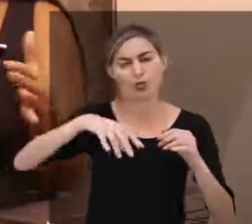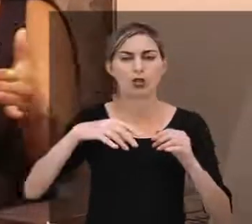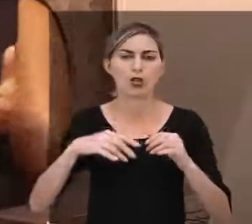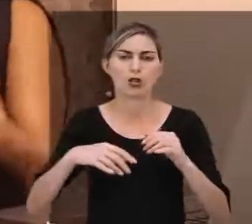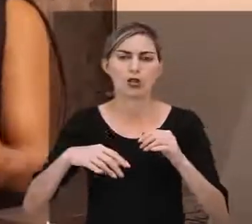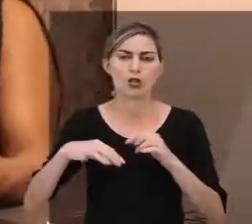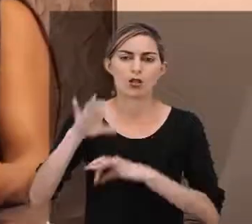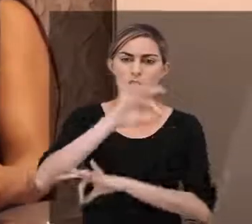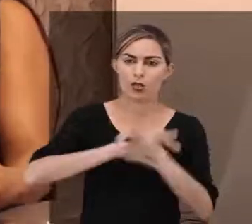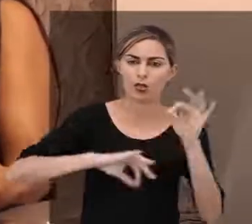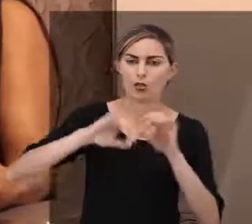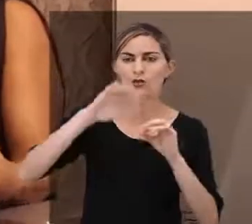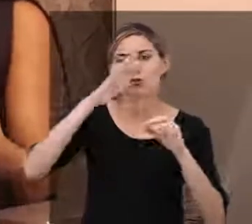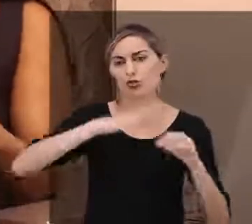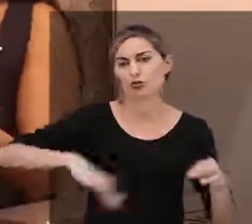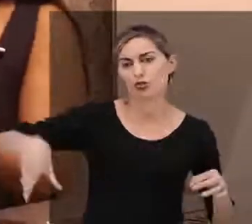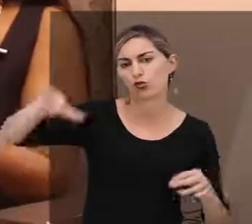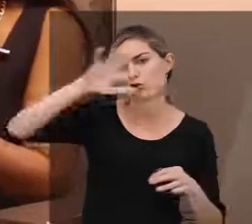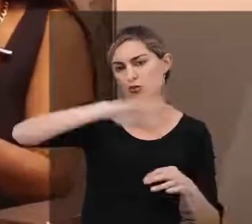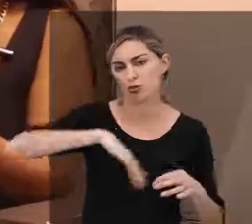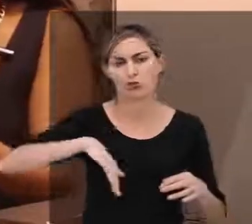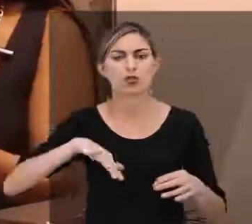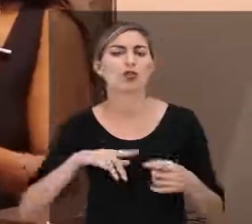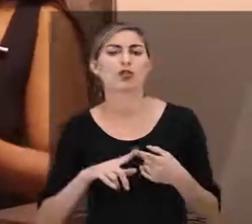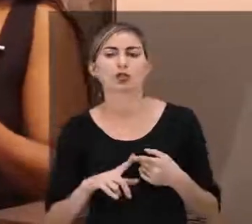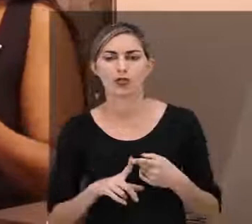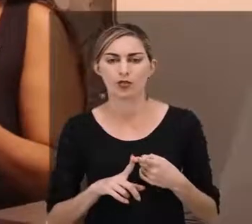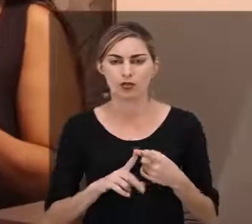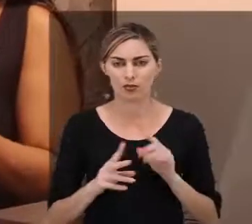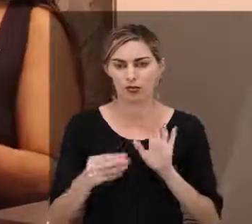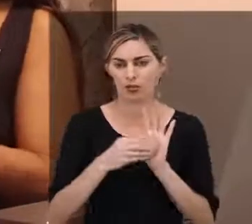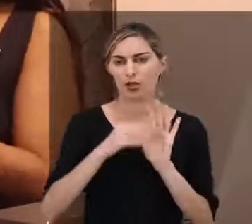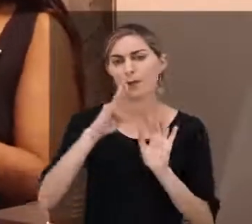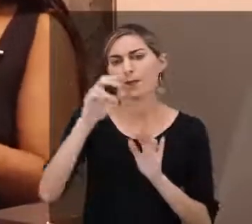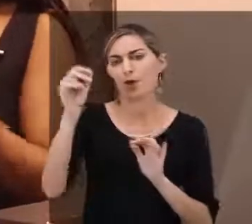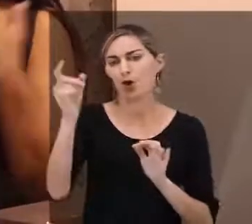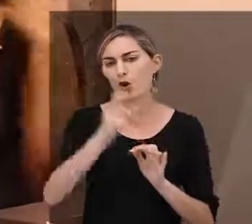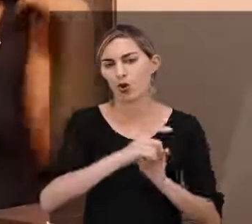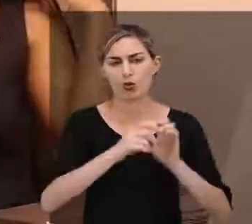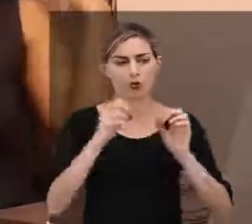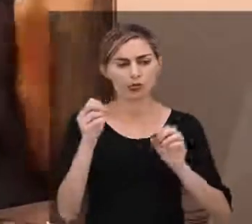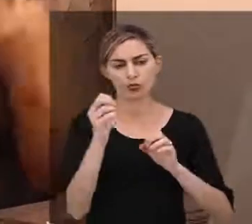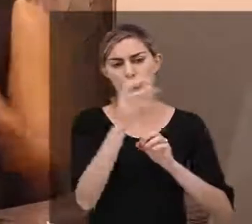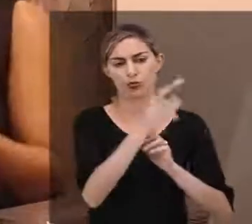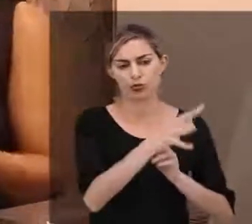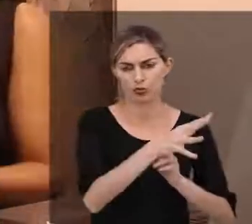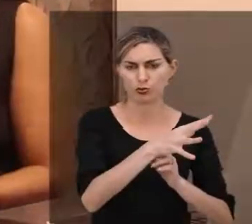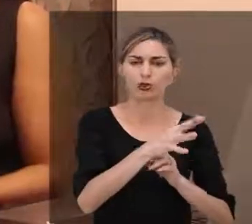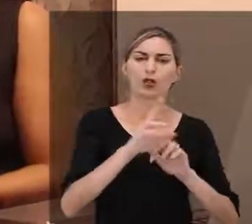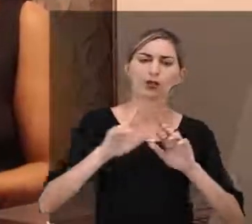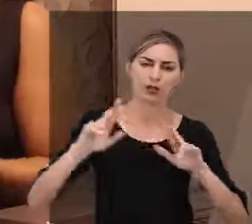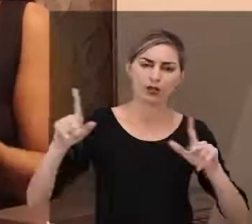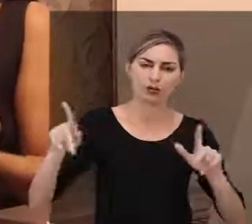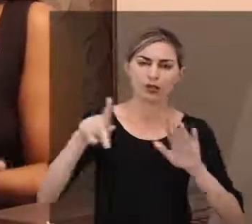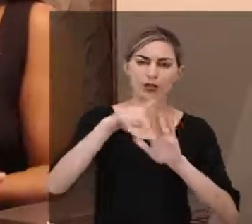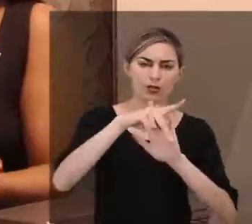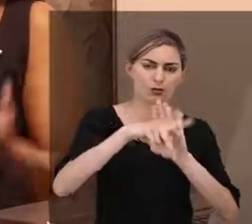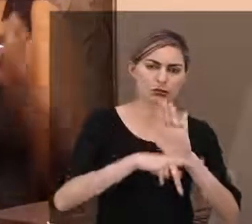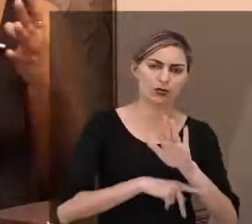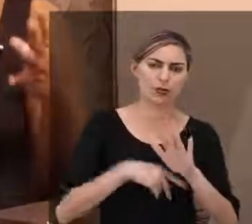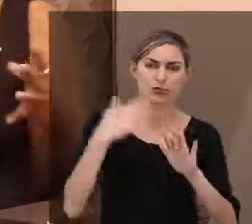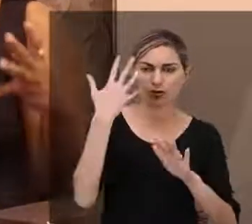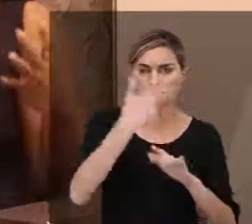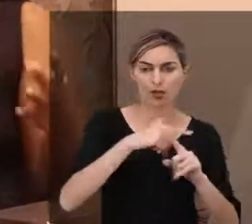decorativa e uma iluminação geral. Tem um nicho dentro do box, de repente eu vou iluminar aquele nicho para dar uma diferença no projeto, para ficar